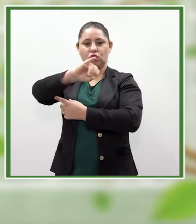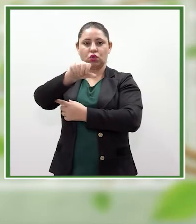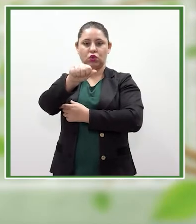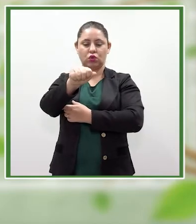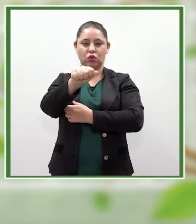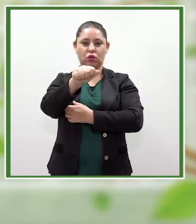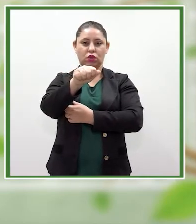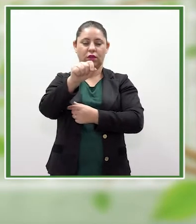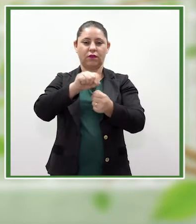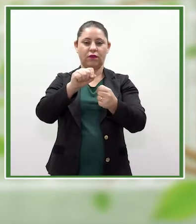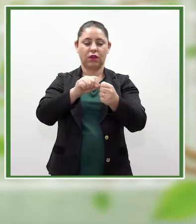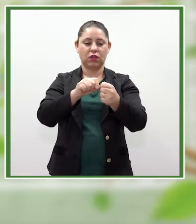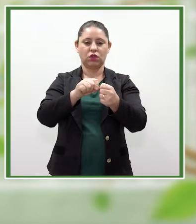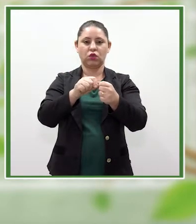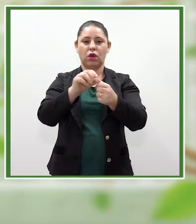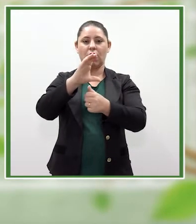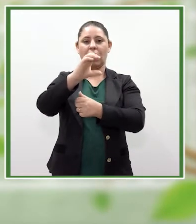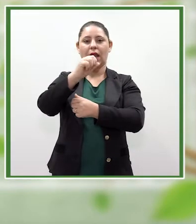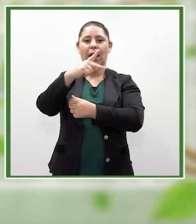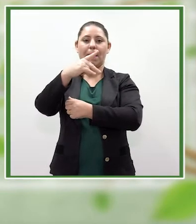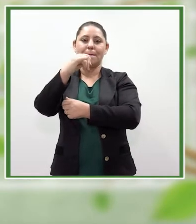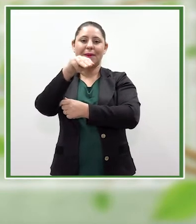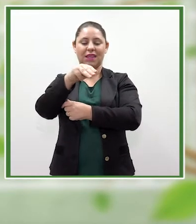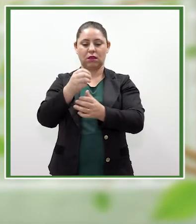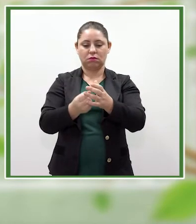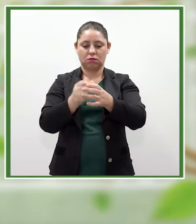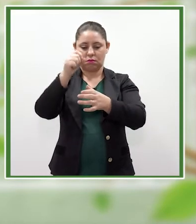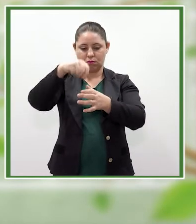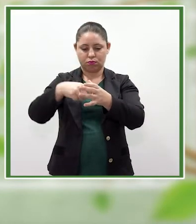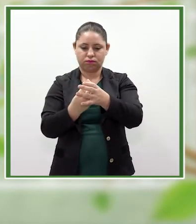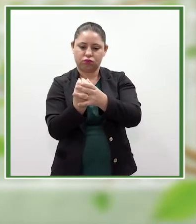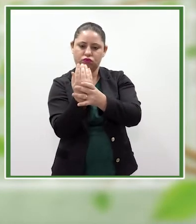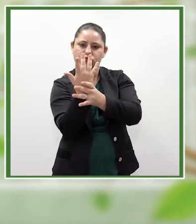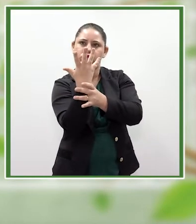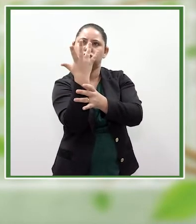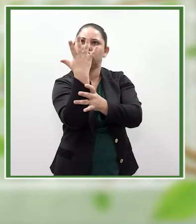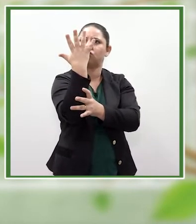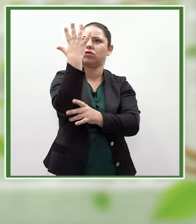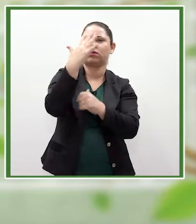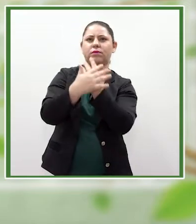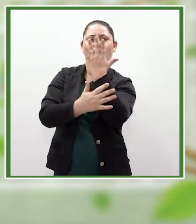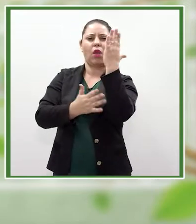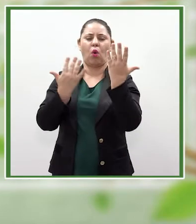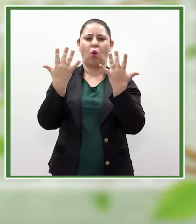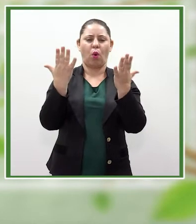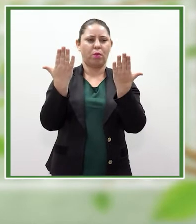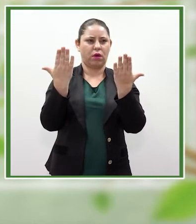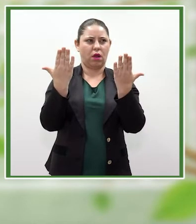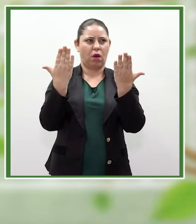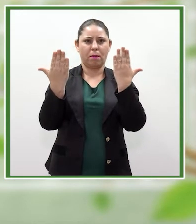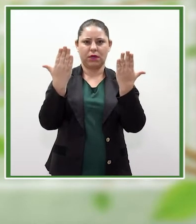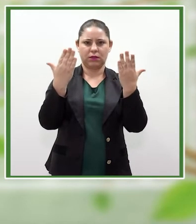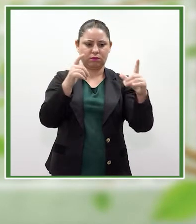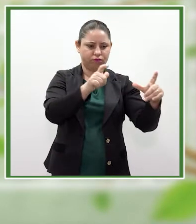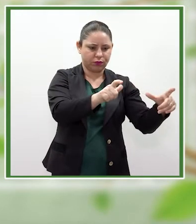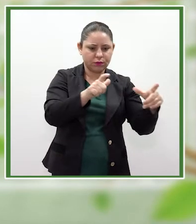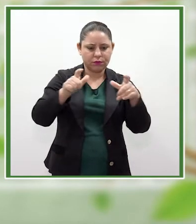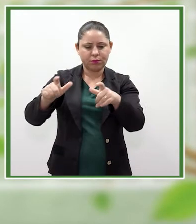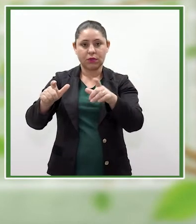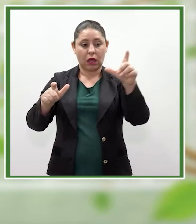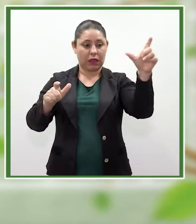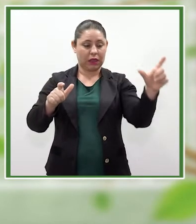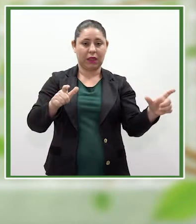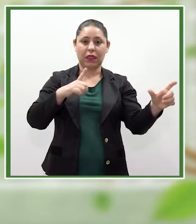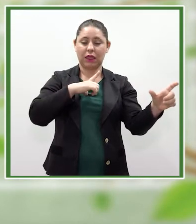emissão, e com um melhor benefício econômico para o produtor. Então, é essa tecnologia que nós estamos desenvolvendo em áreas aí